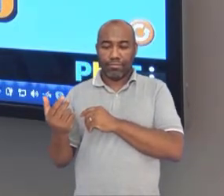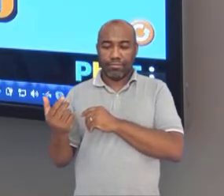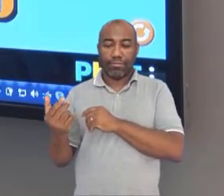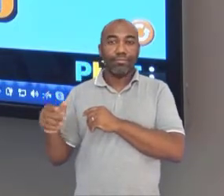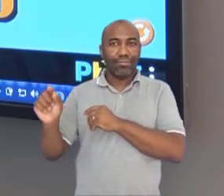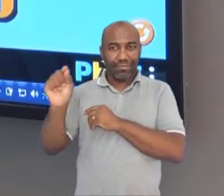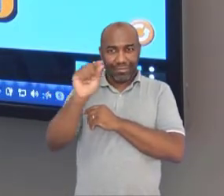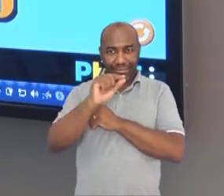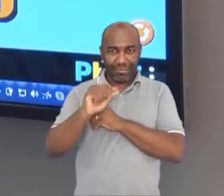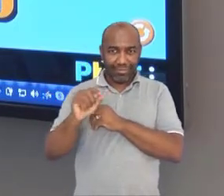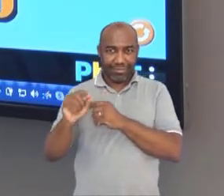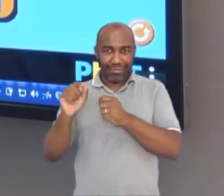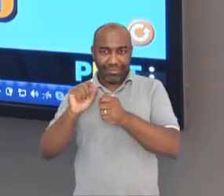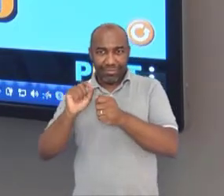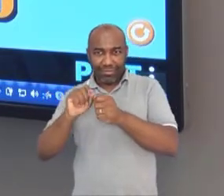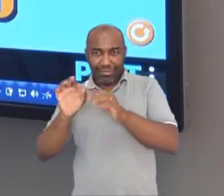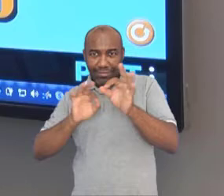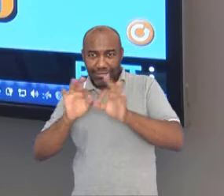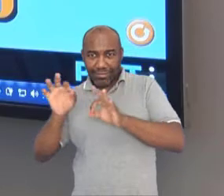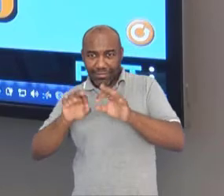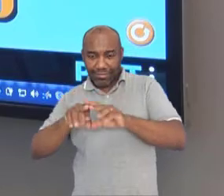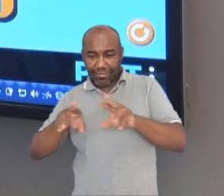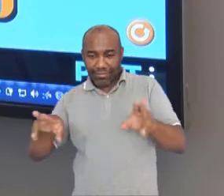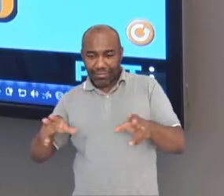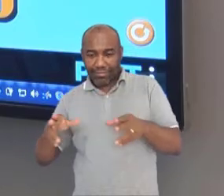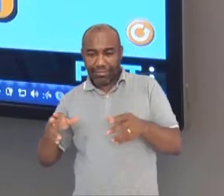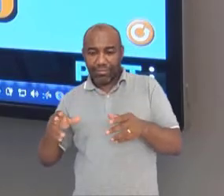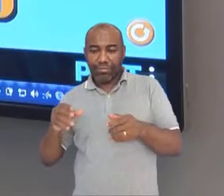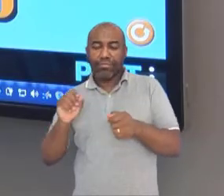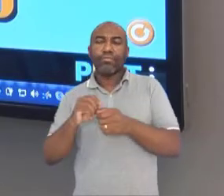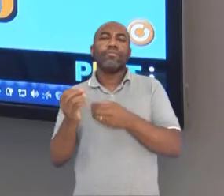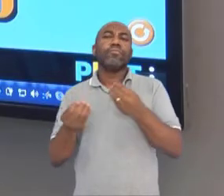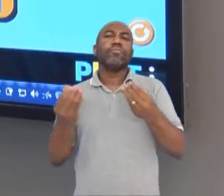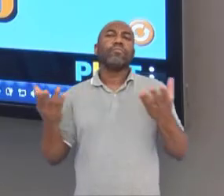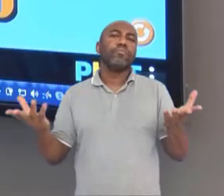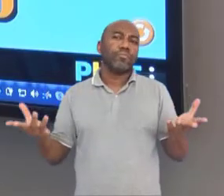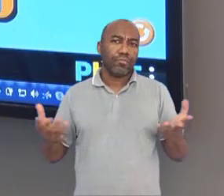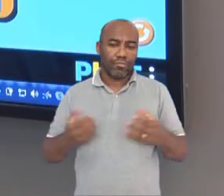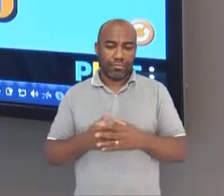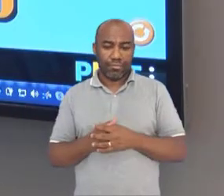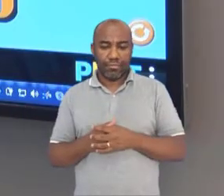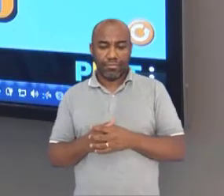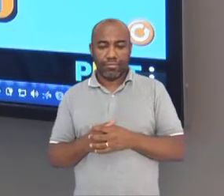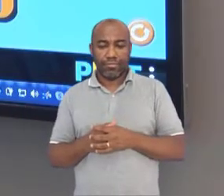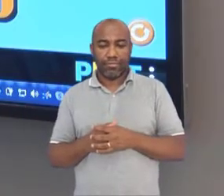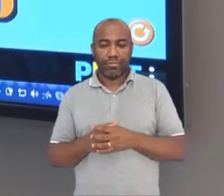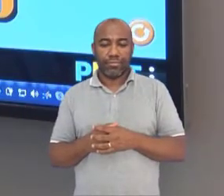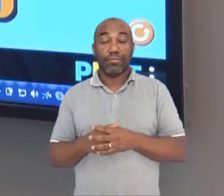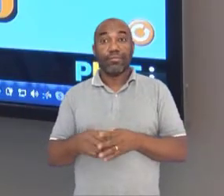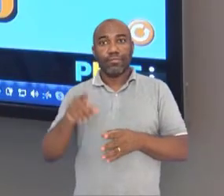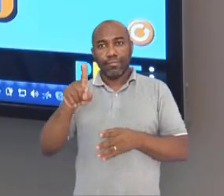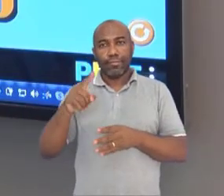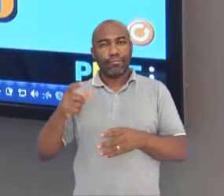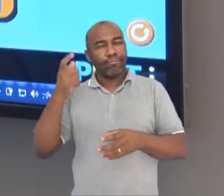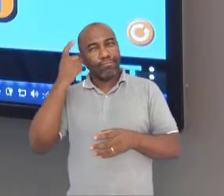esse dispositivo bem aqui no meio, vamos abrir o circuito e colocar uma